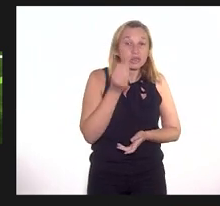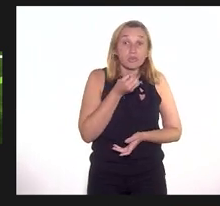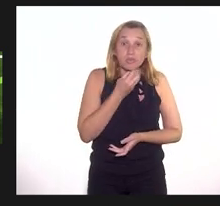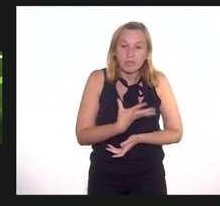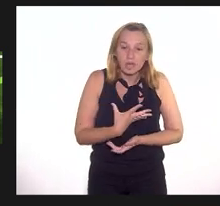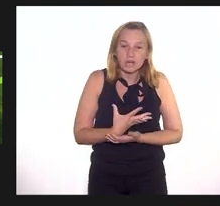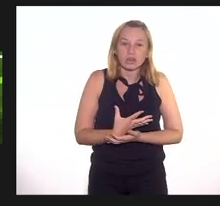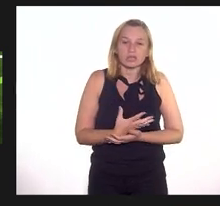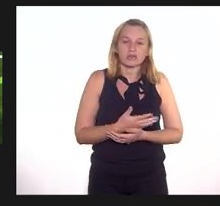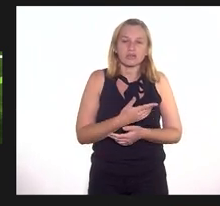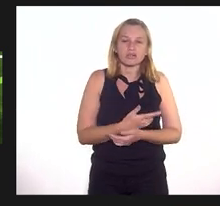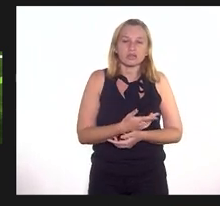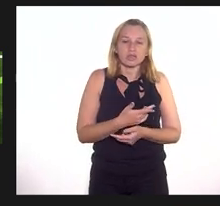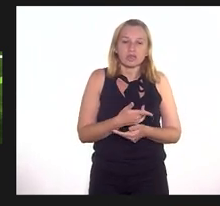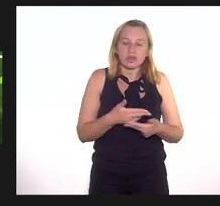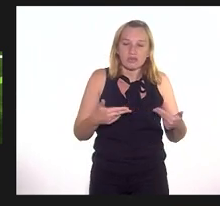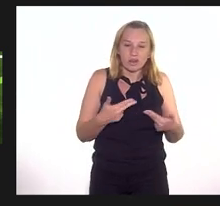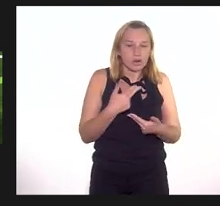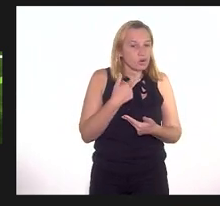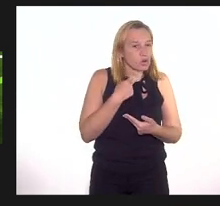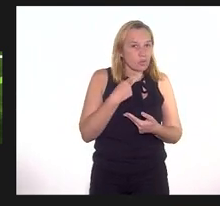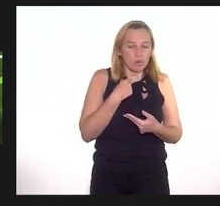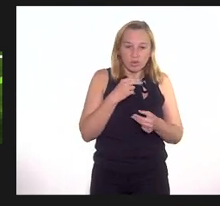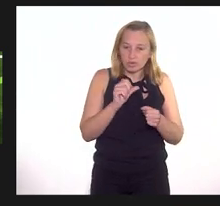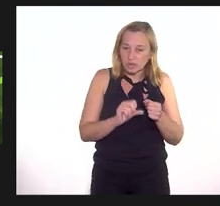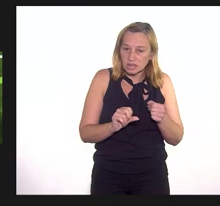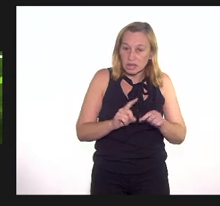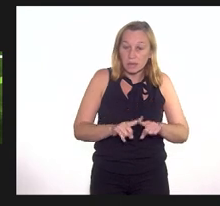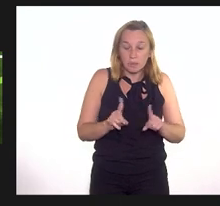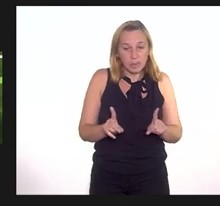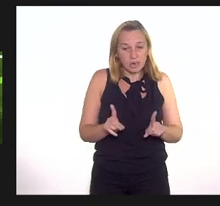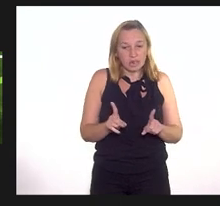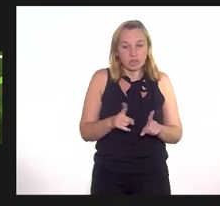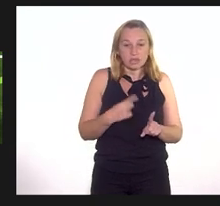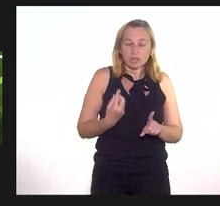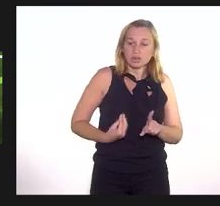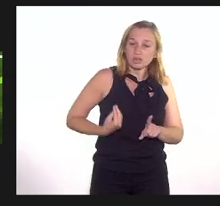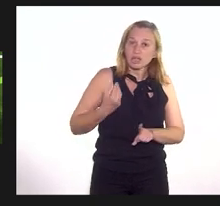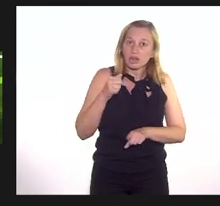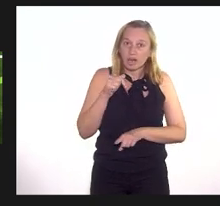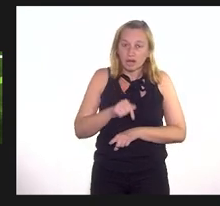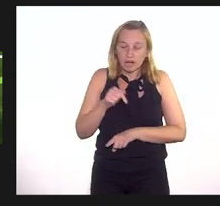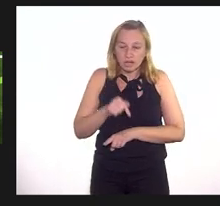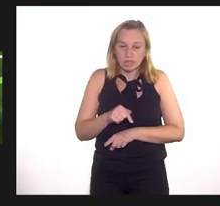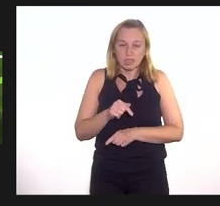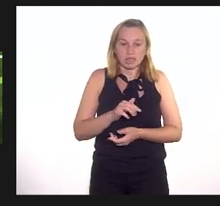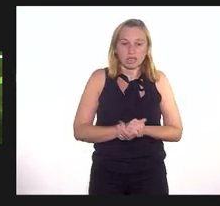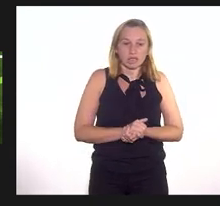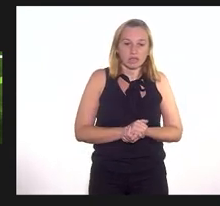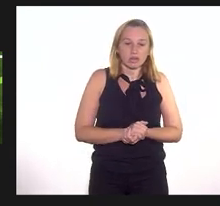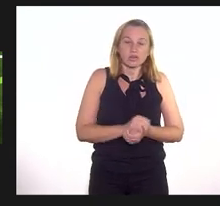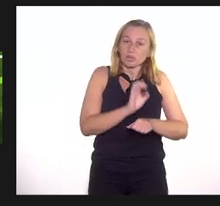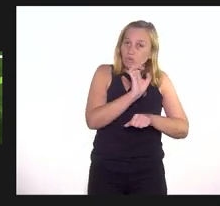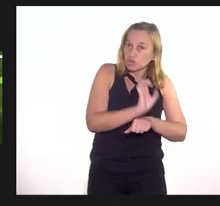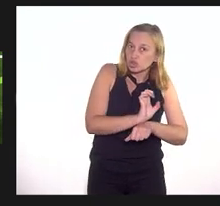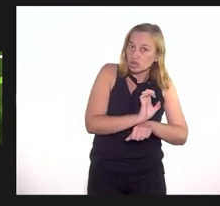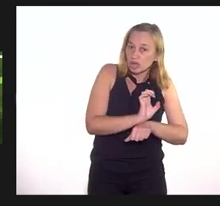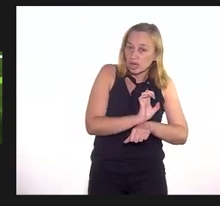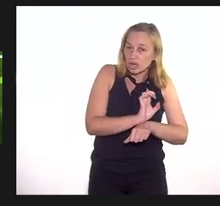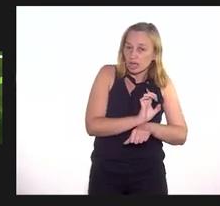que muitos não podem fazer, mas nós estamos aqui, contamos